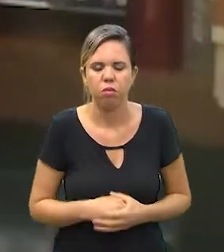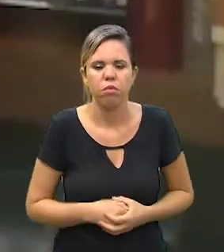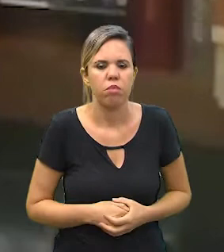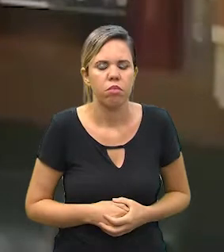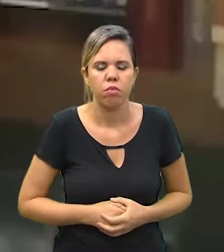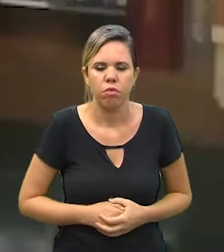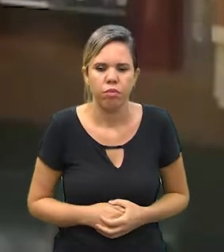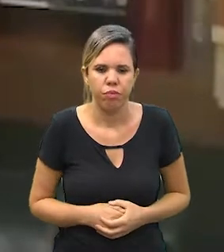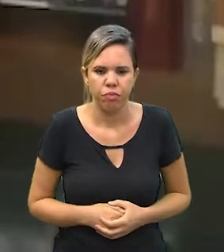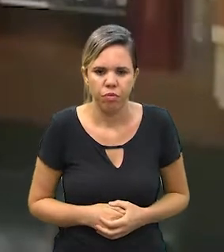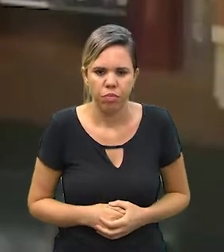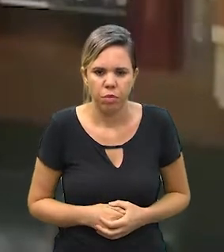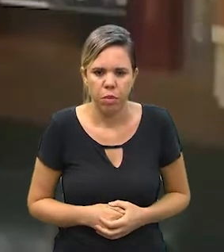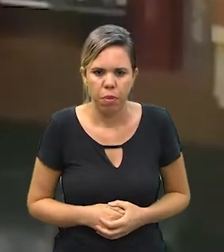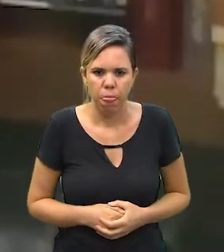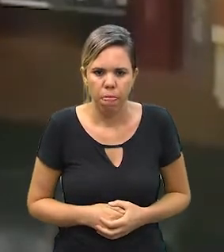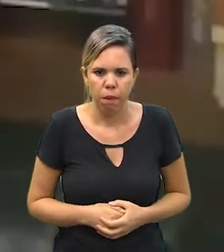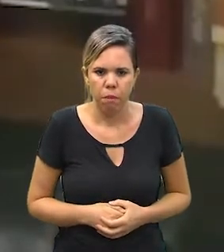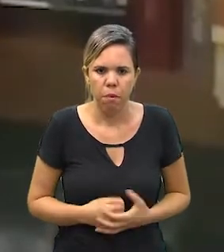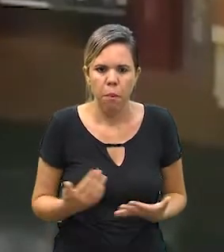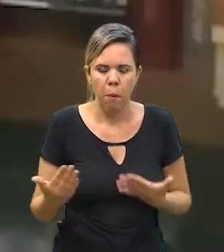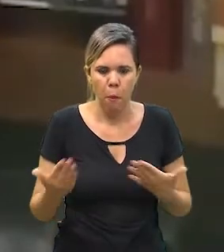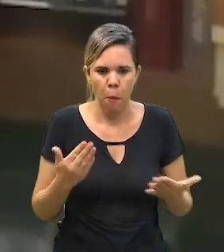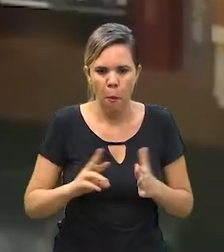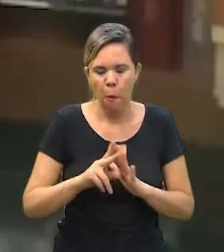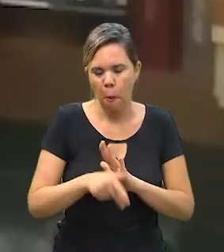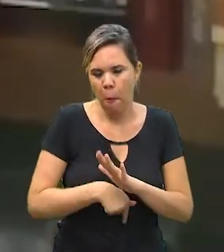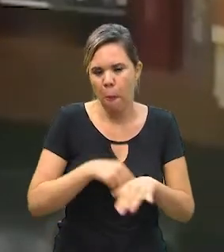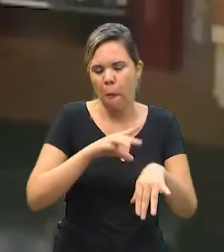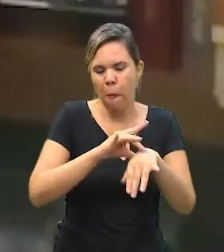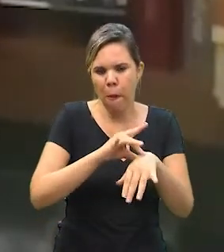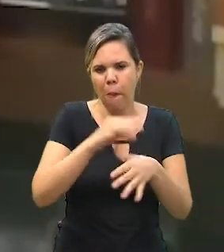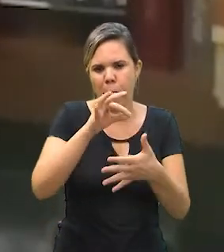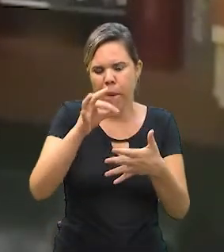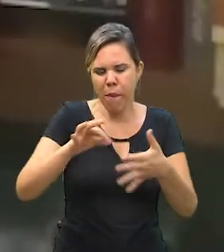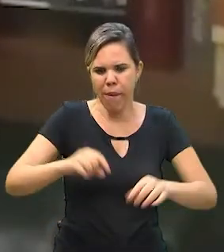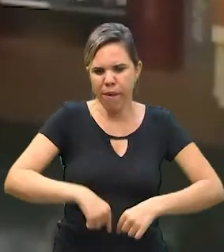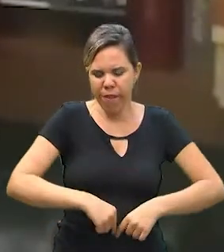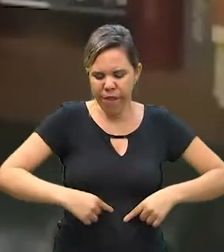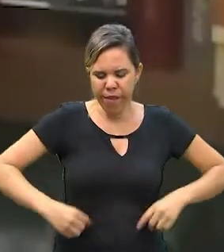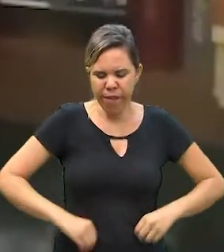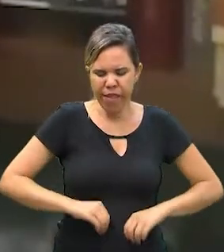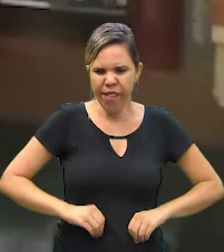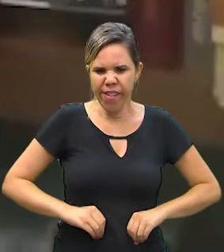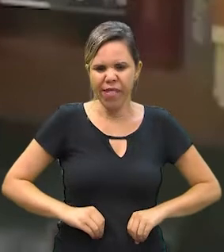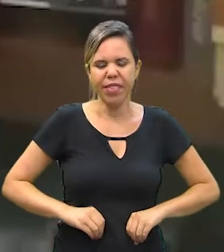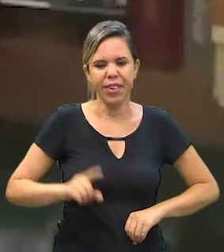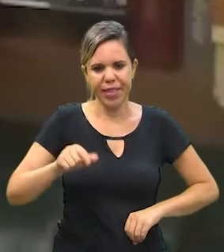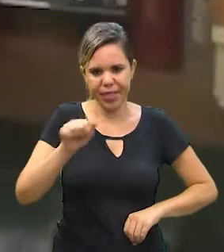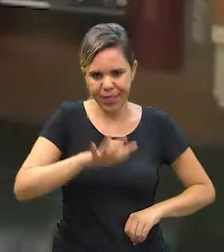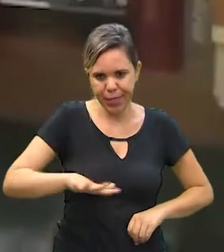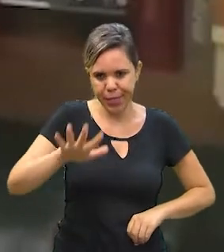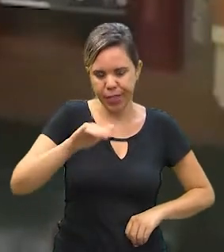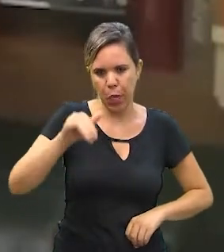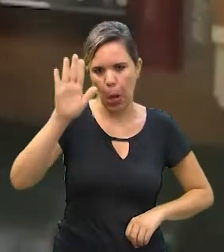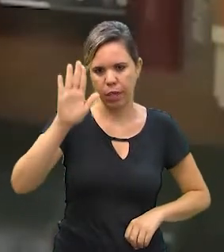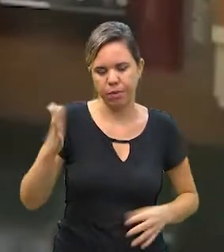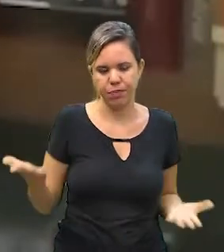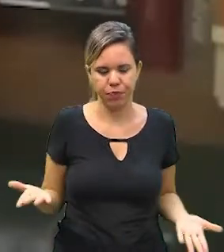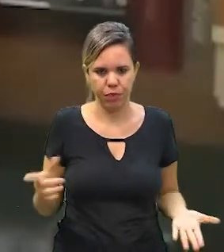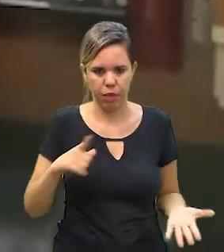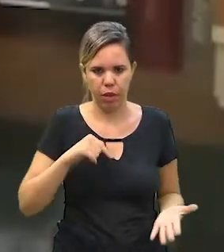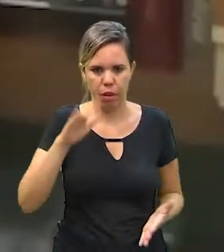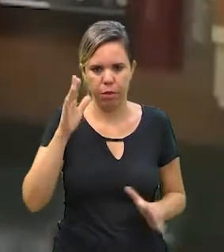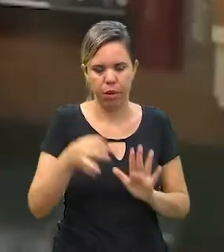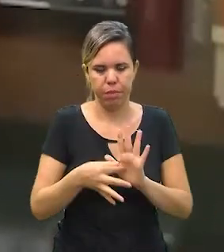Dentro das patologias que podem acometer o ovário, a endometriose é a que geralmente é mais rica em